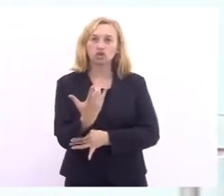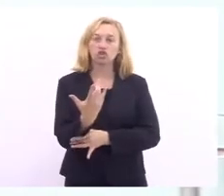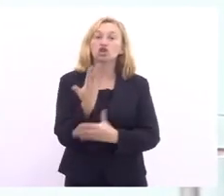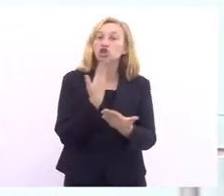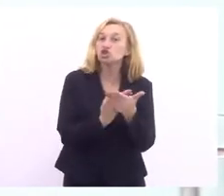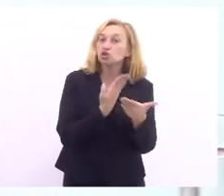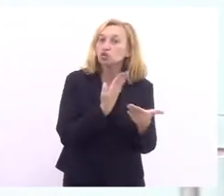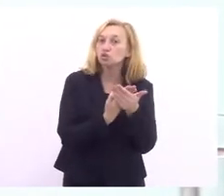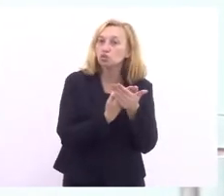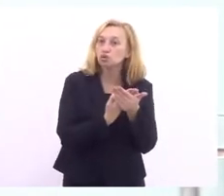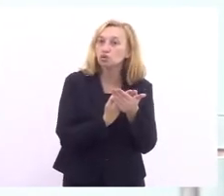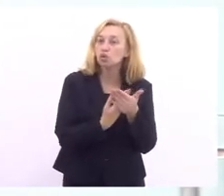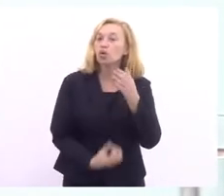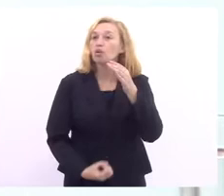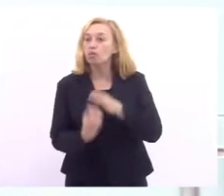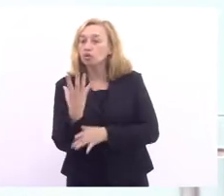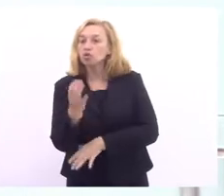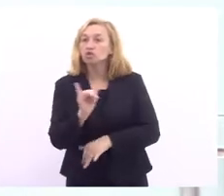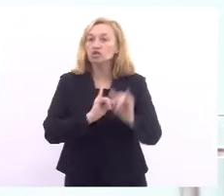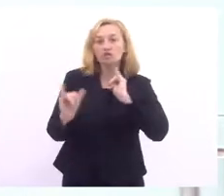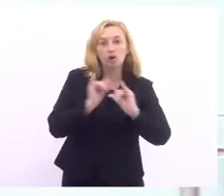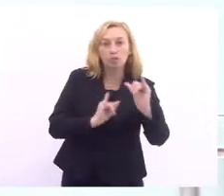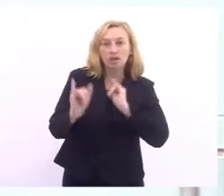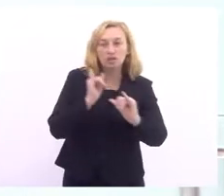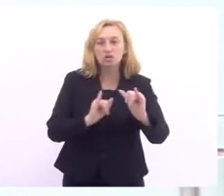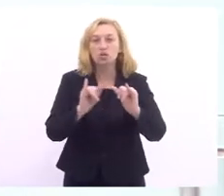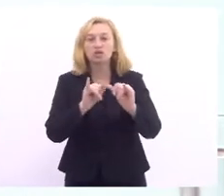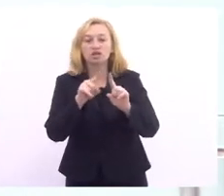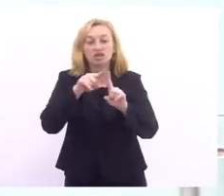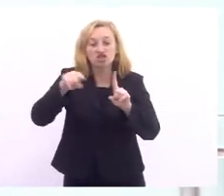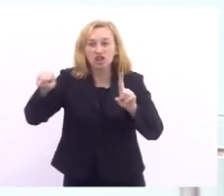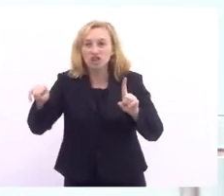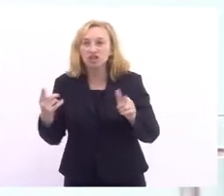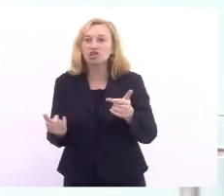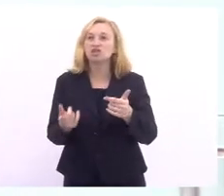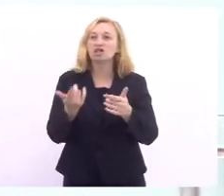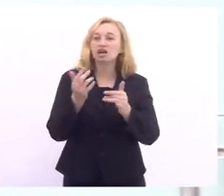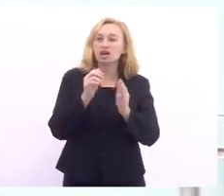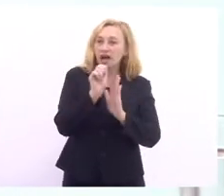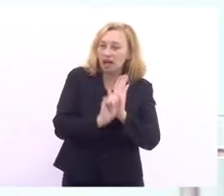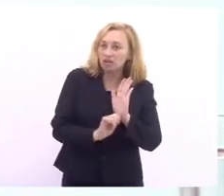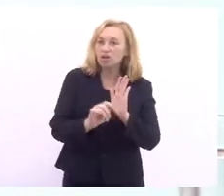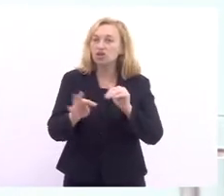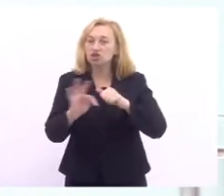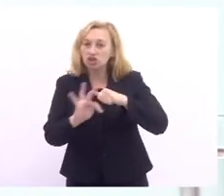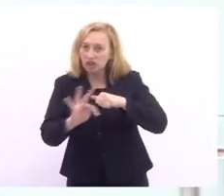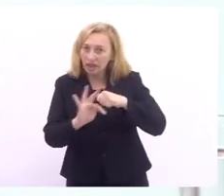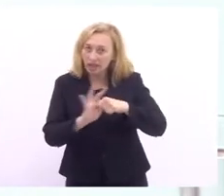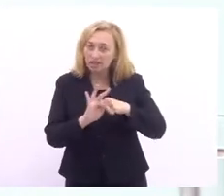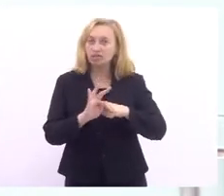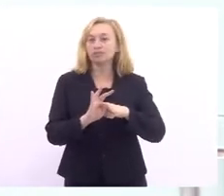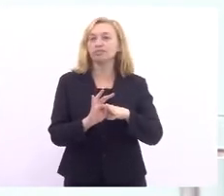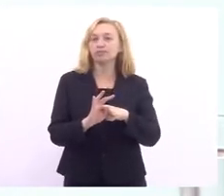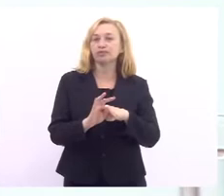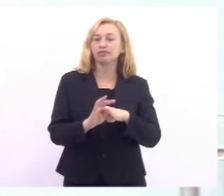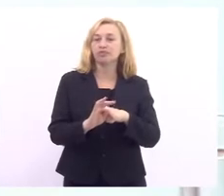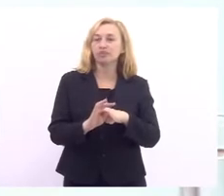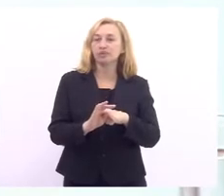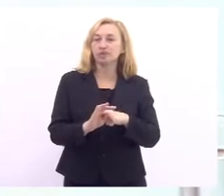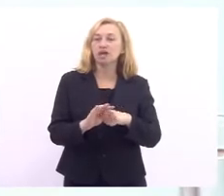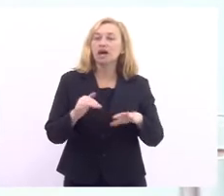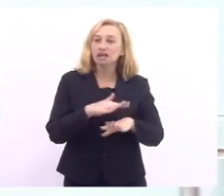estudos produz dados produto de estatísticas produz relatórios técnicos e com isso subsidia não é